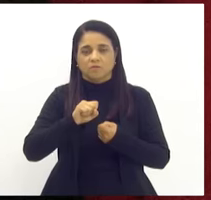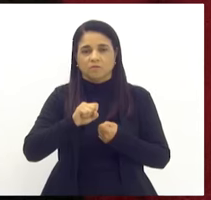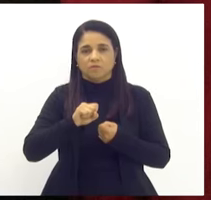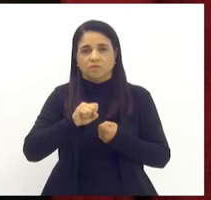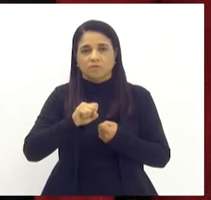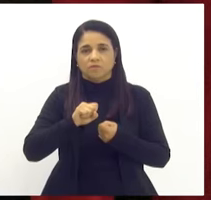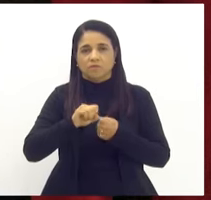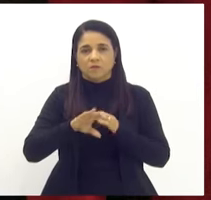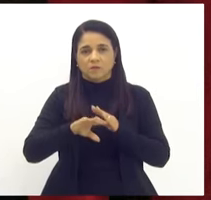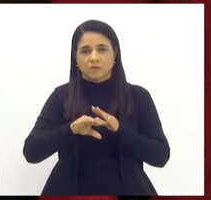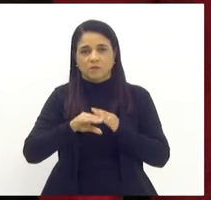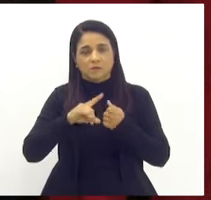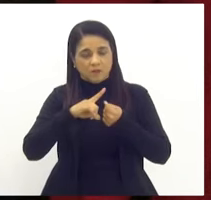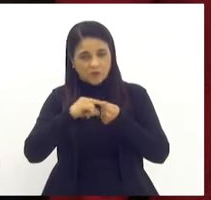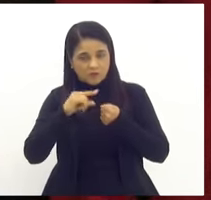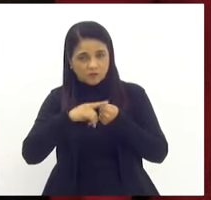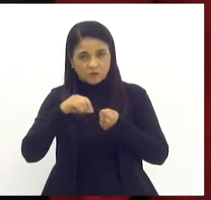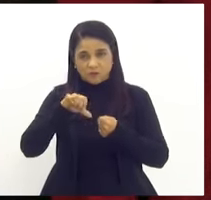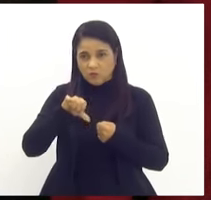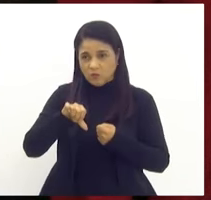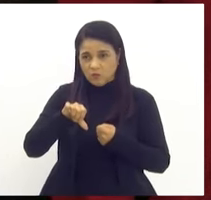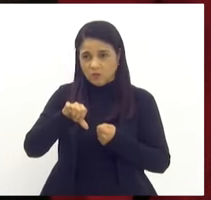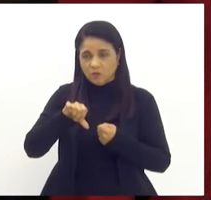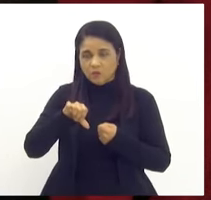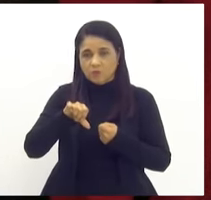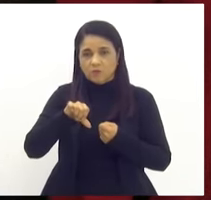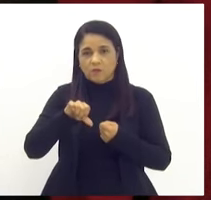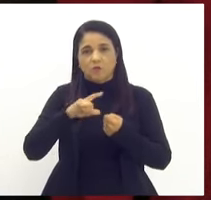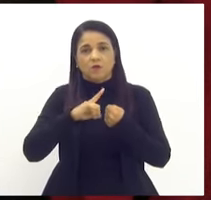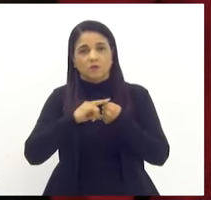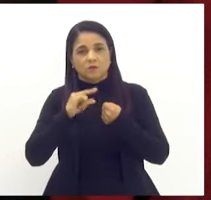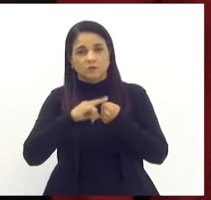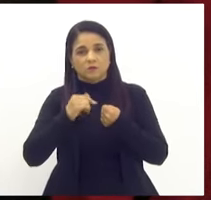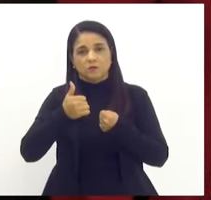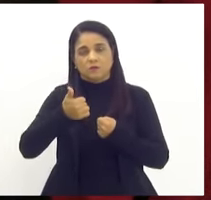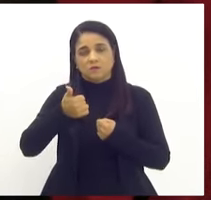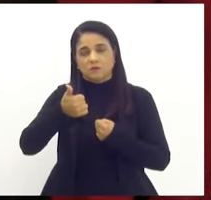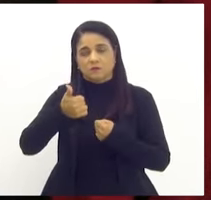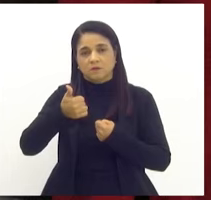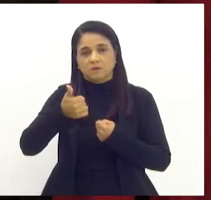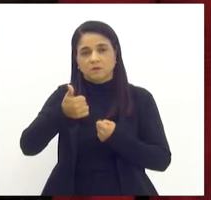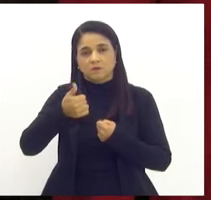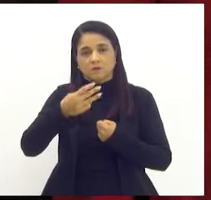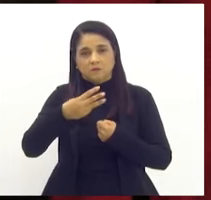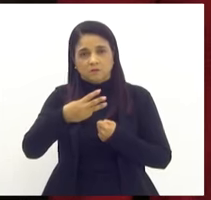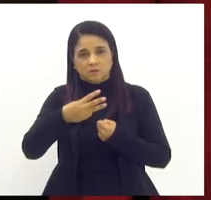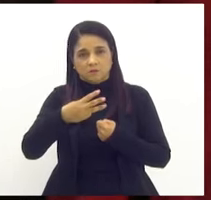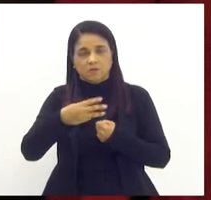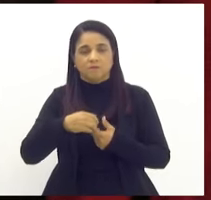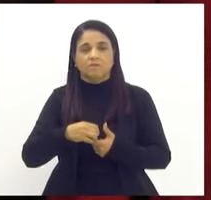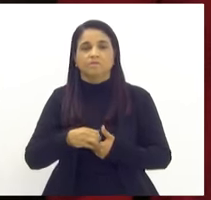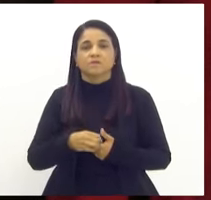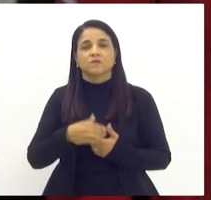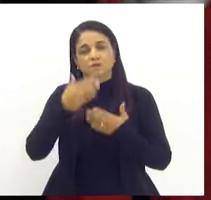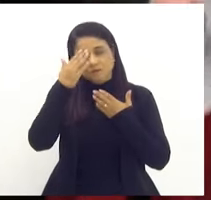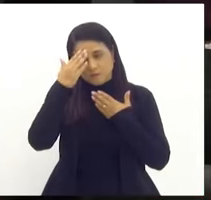8º artigo 9º e no artigo 13º Muito